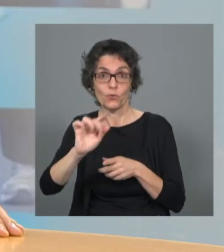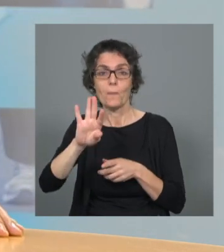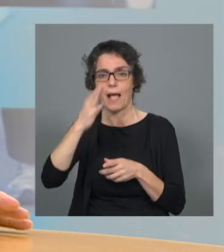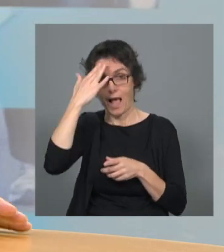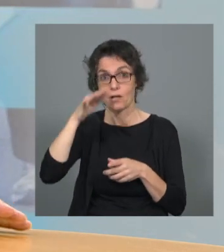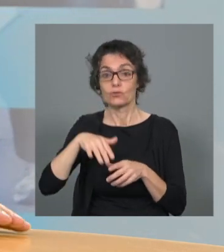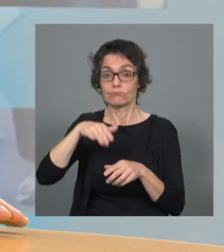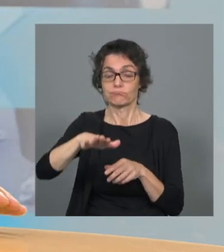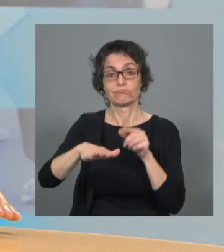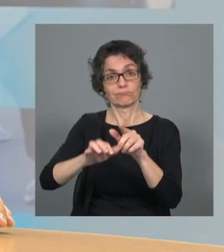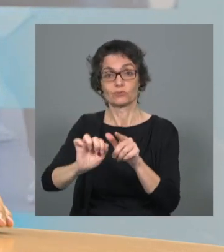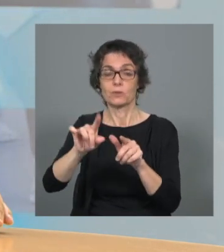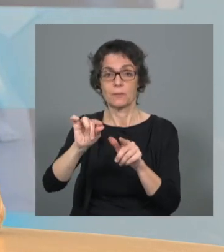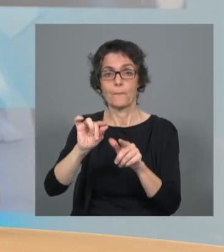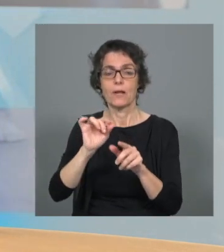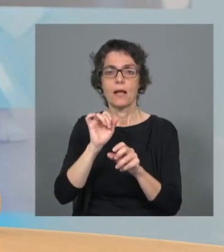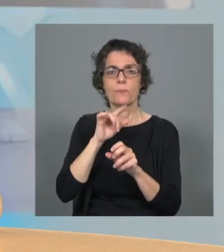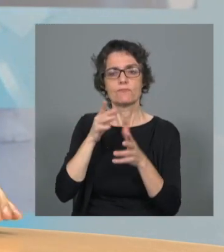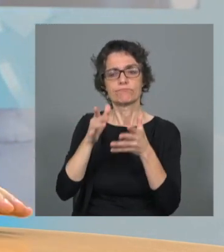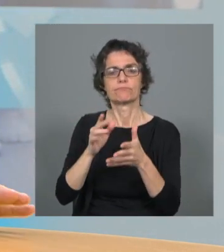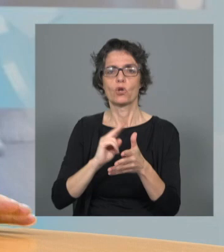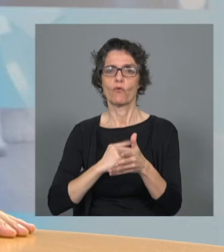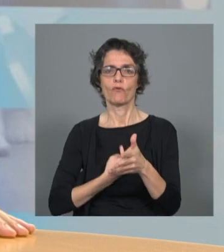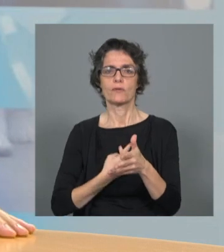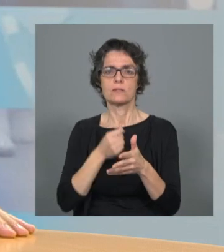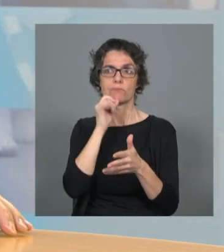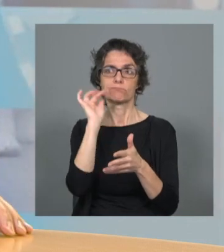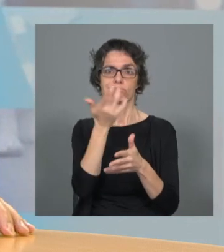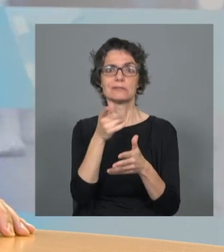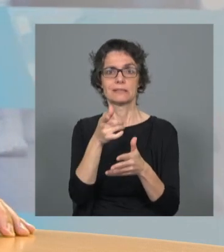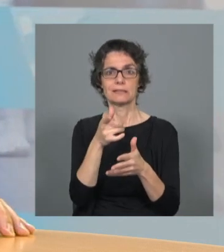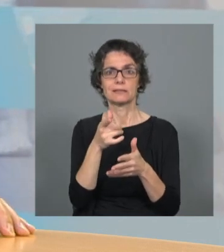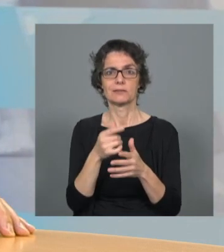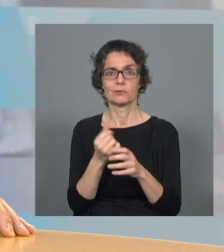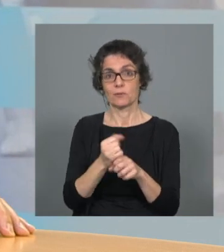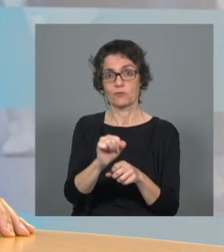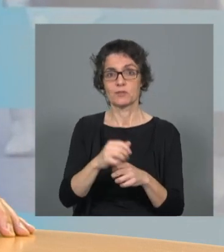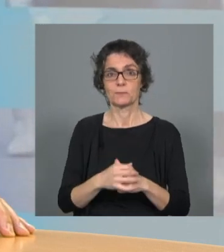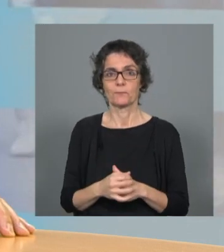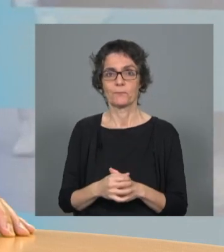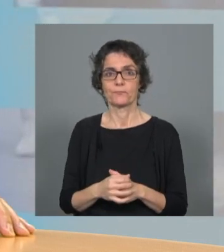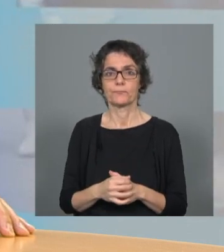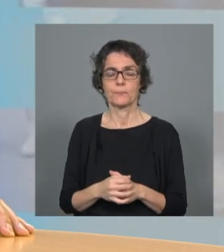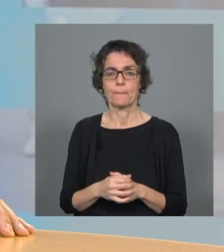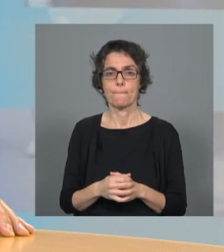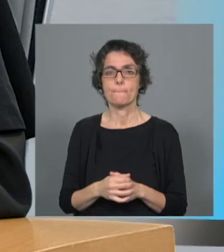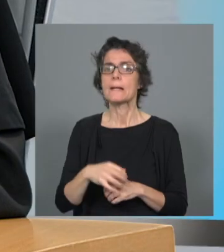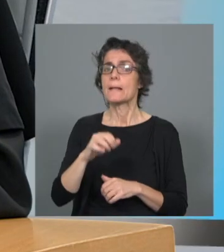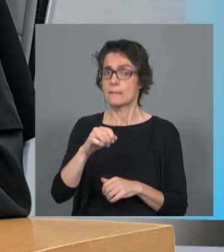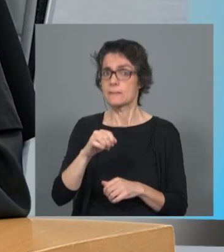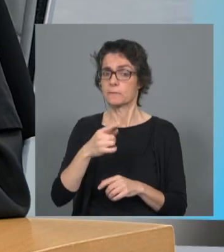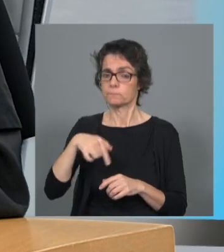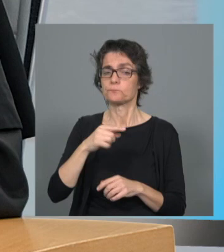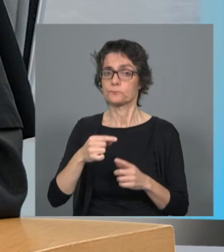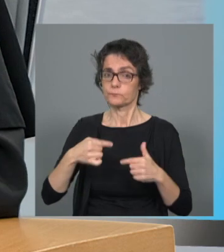nomeadamente do foco de conversão ecológica que tem nas comunidades onde é pároco. Sim, iremos reunir